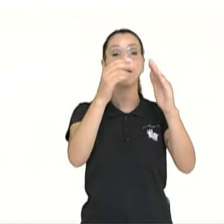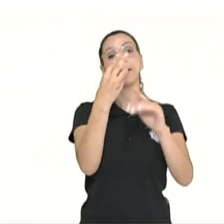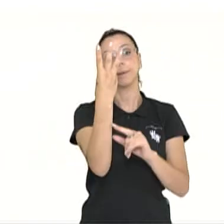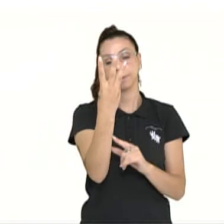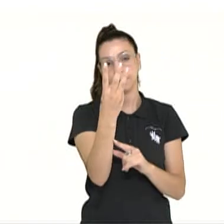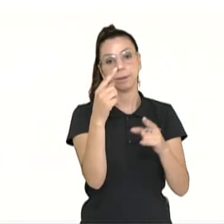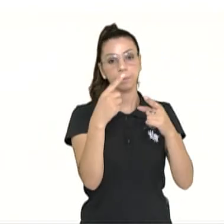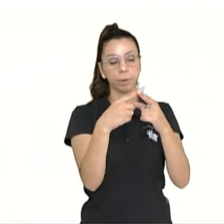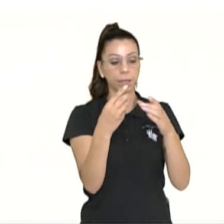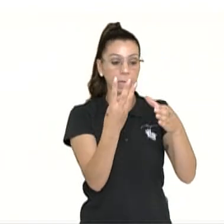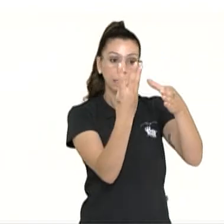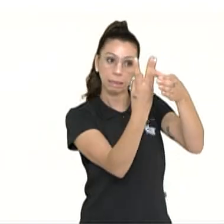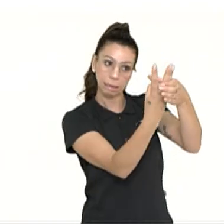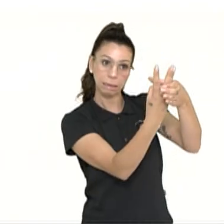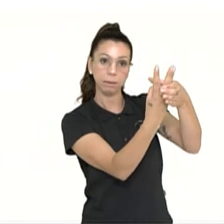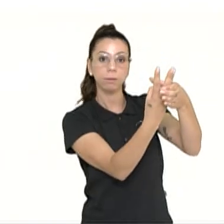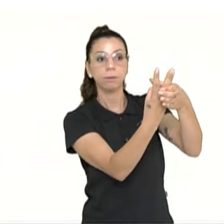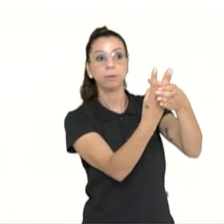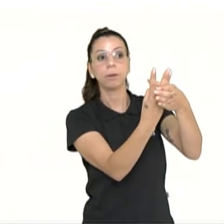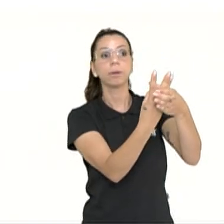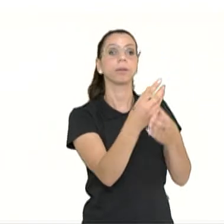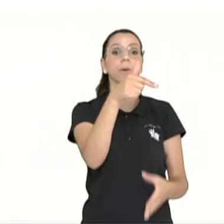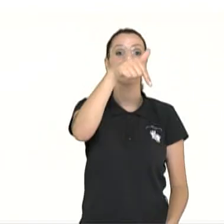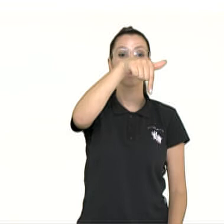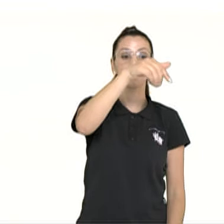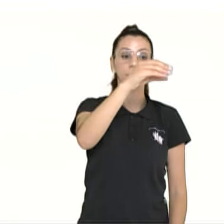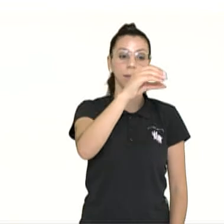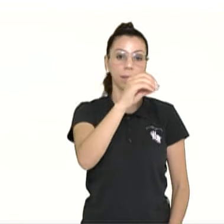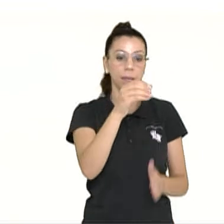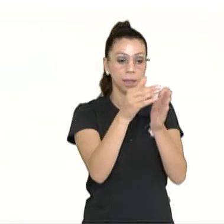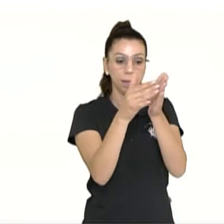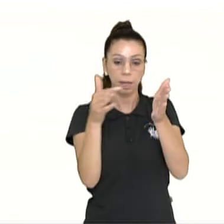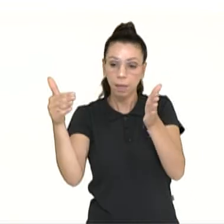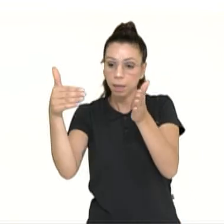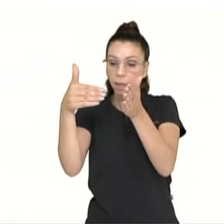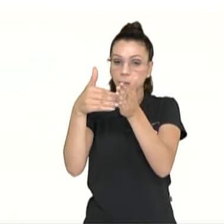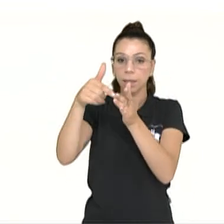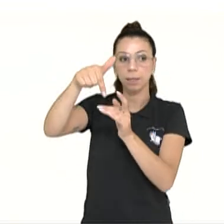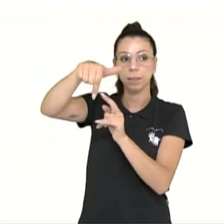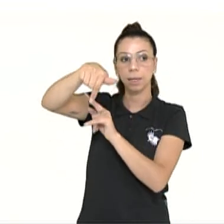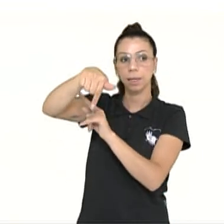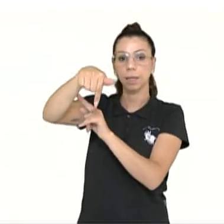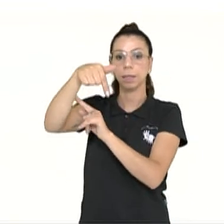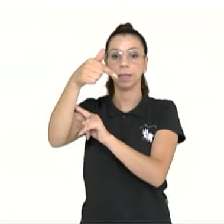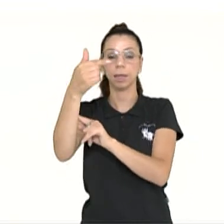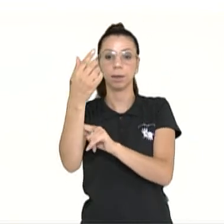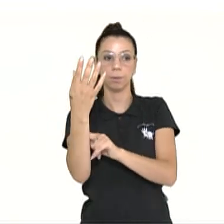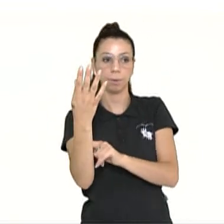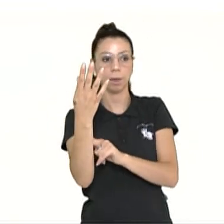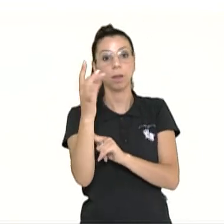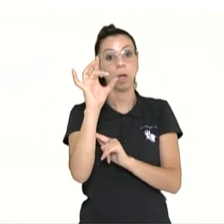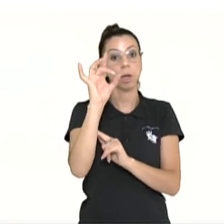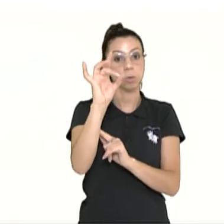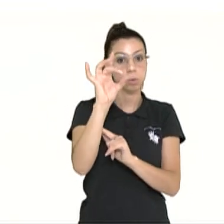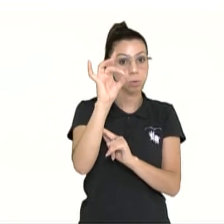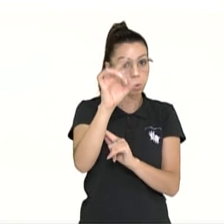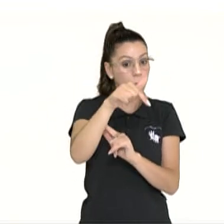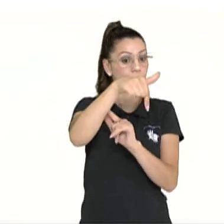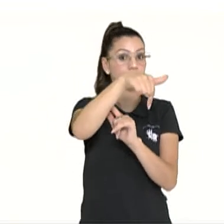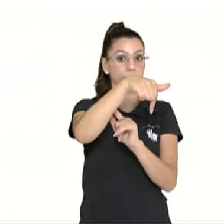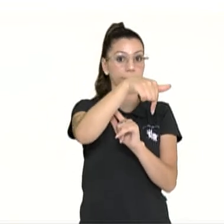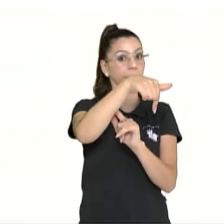naquele grupinho, tá? Que vai de 70 a 74. Esse tracinho aqui indica que só inclui o 70, não inclui